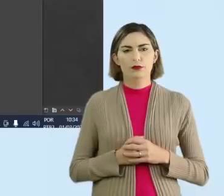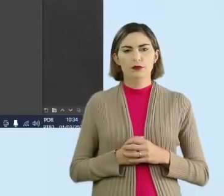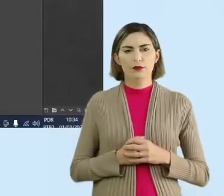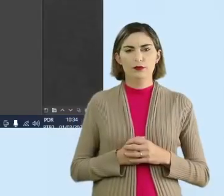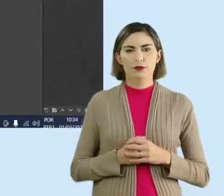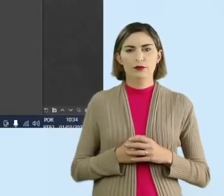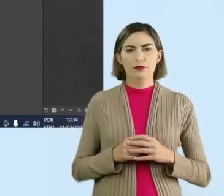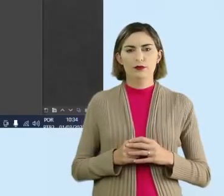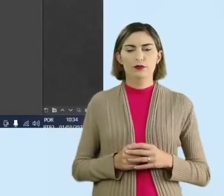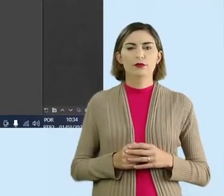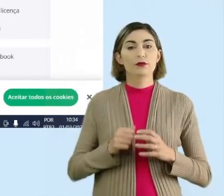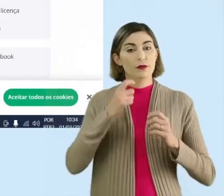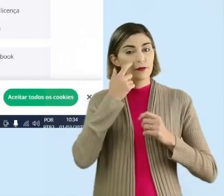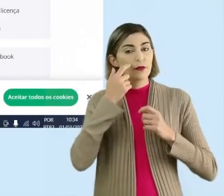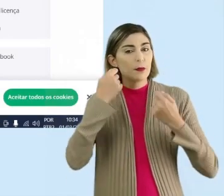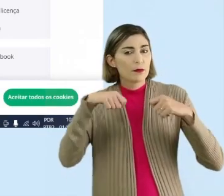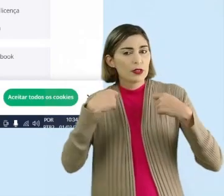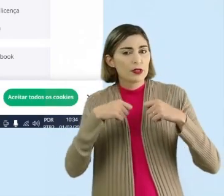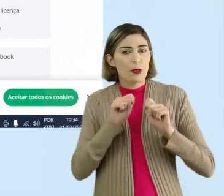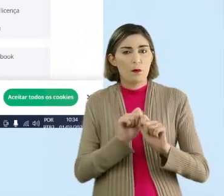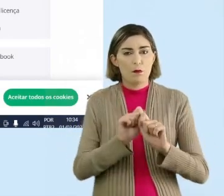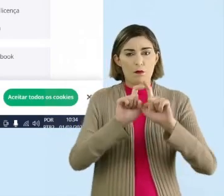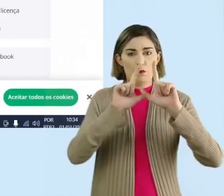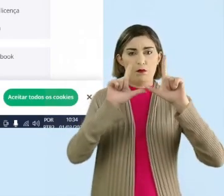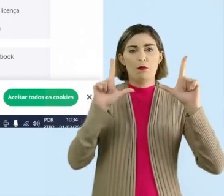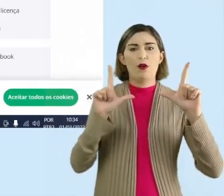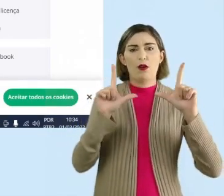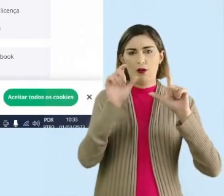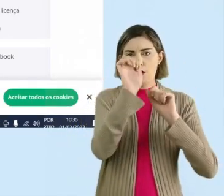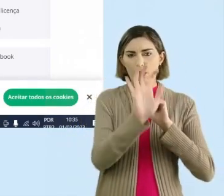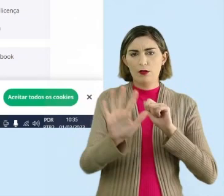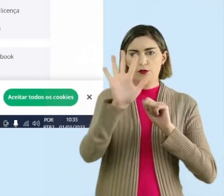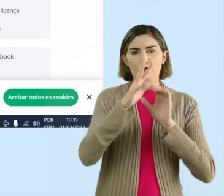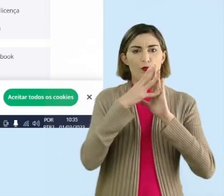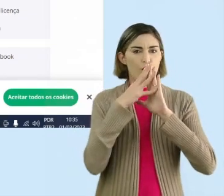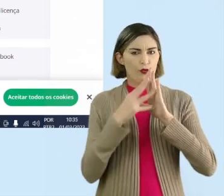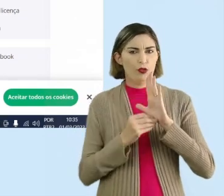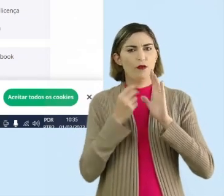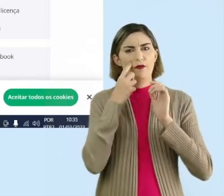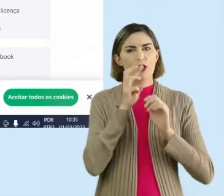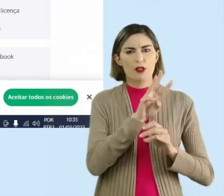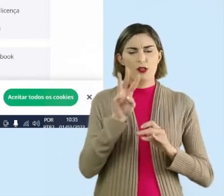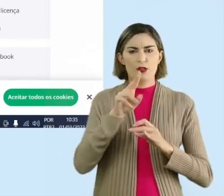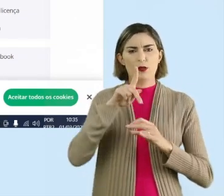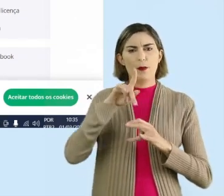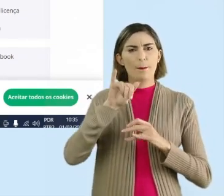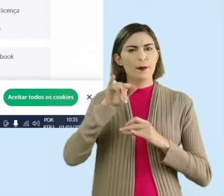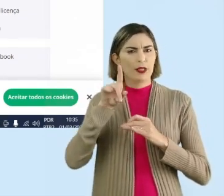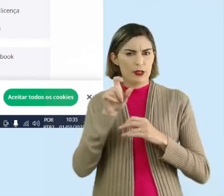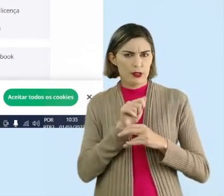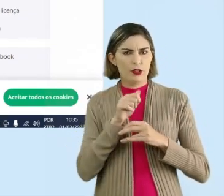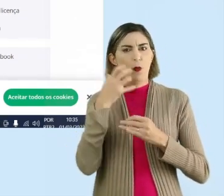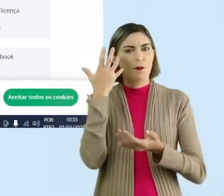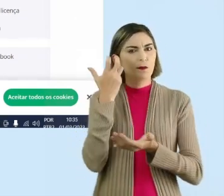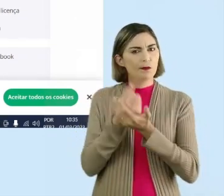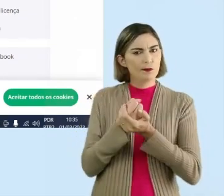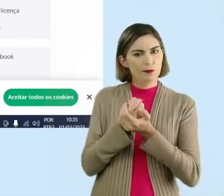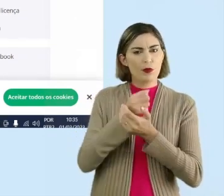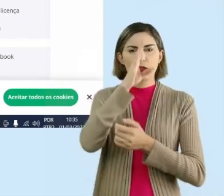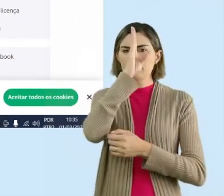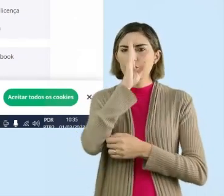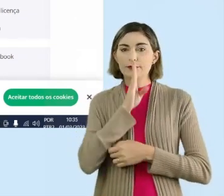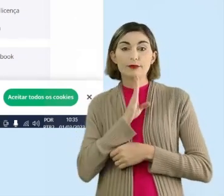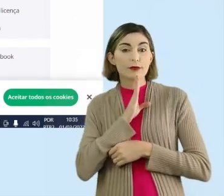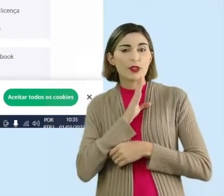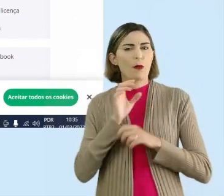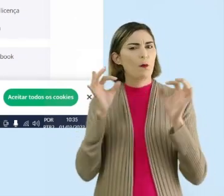Vamos precisar de uma imagem modelo. Fui aqui no site Pixabay e baixei essa imagem gratuita, que ela é perfeita para o que a